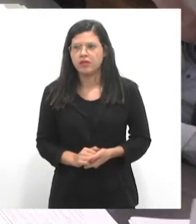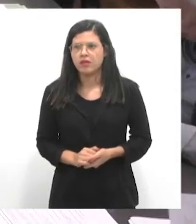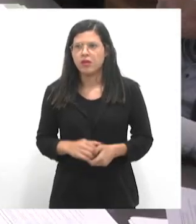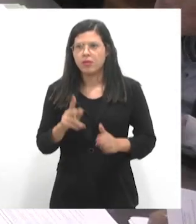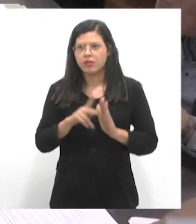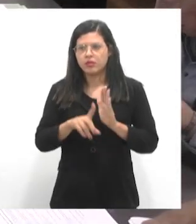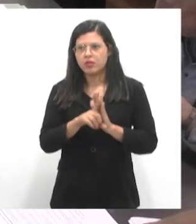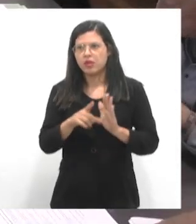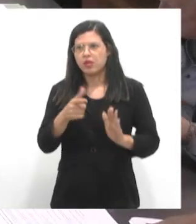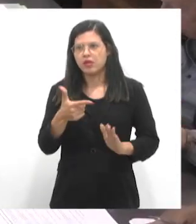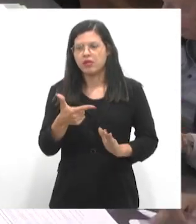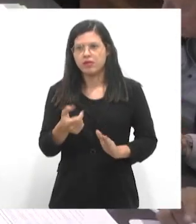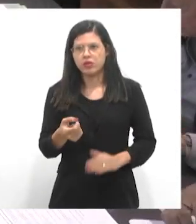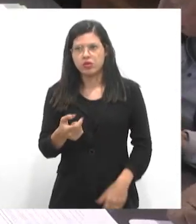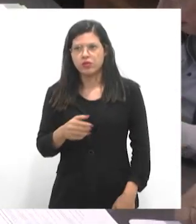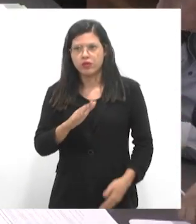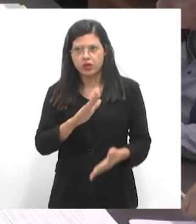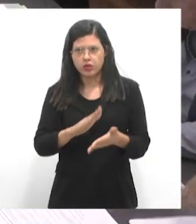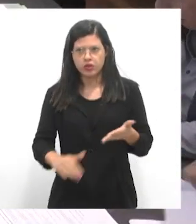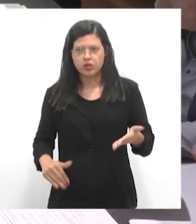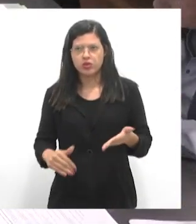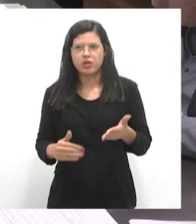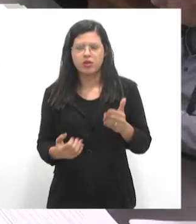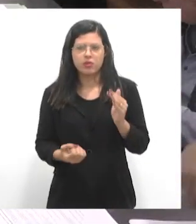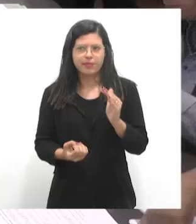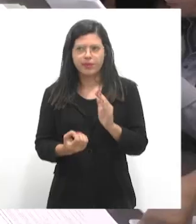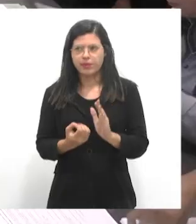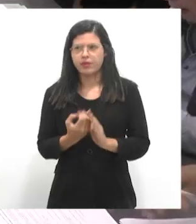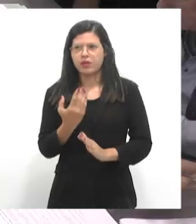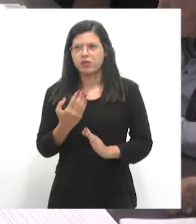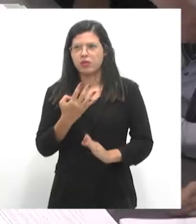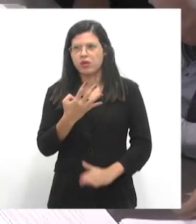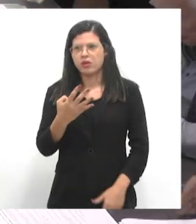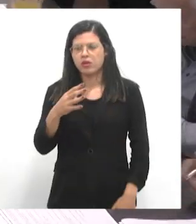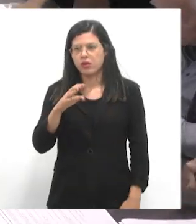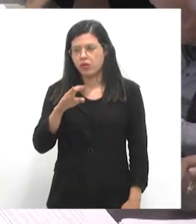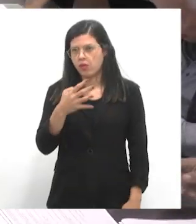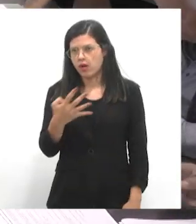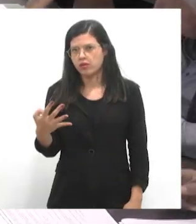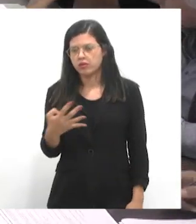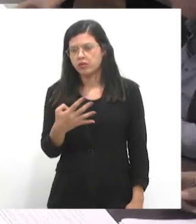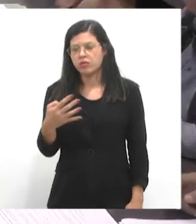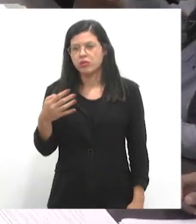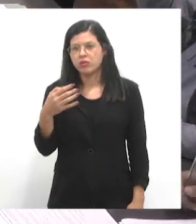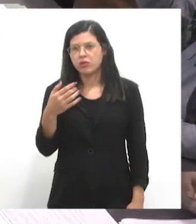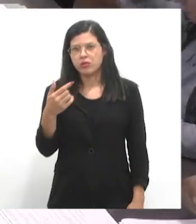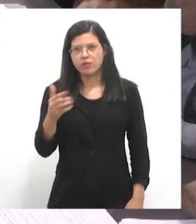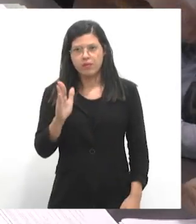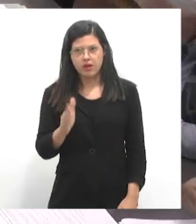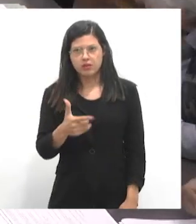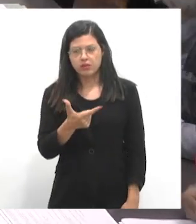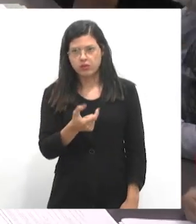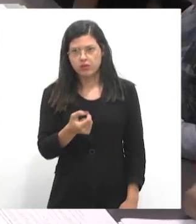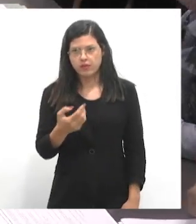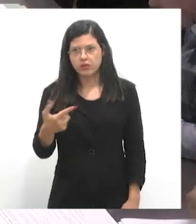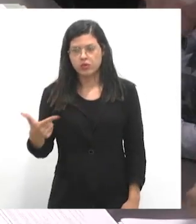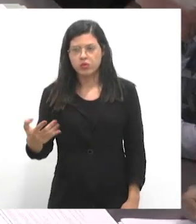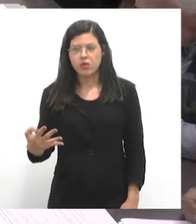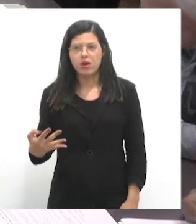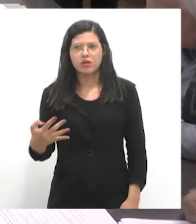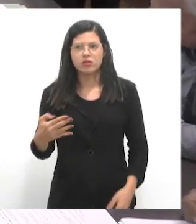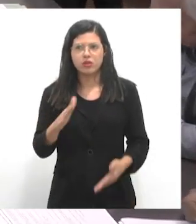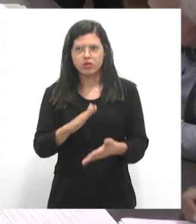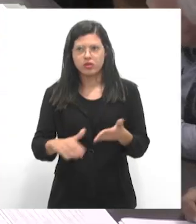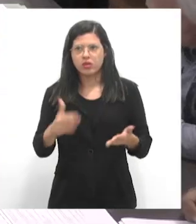Projeto de Lei 20 da pauta foi retirado pelo autor, é o 4451 de 24, de autoria do deputado Thiago Gagliasso, está retirado a pedido do